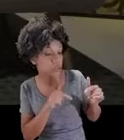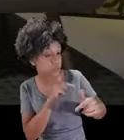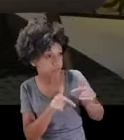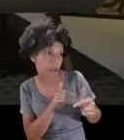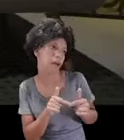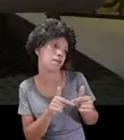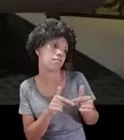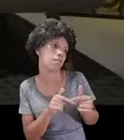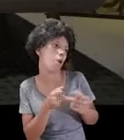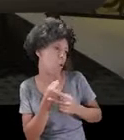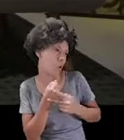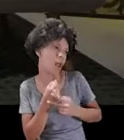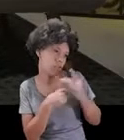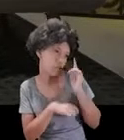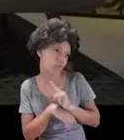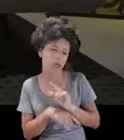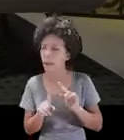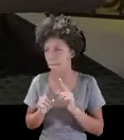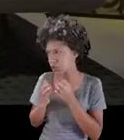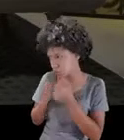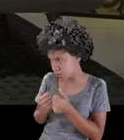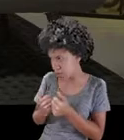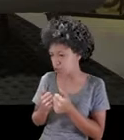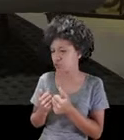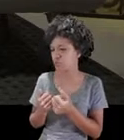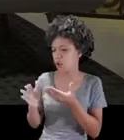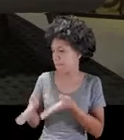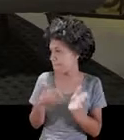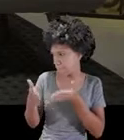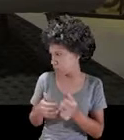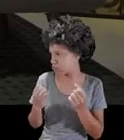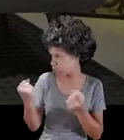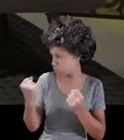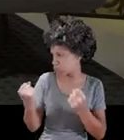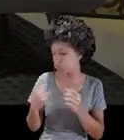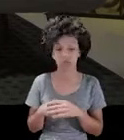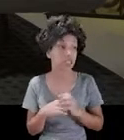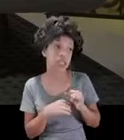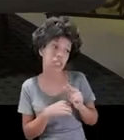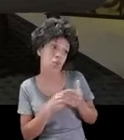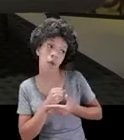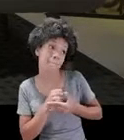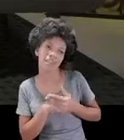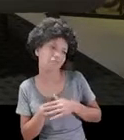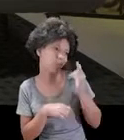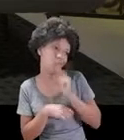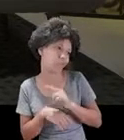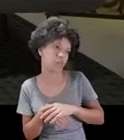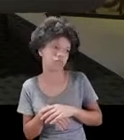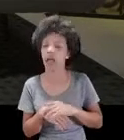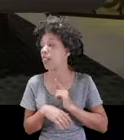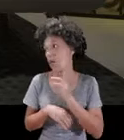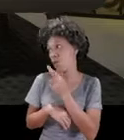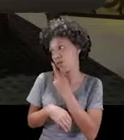as pessoas que trabalham online Eu acho que é tudo bem mas assim trabalhos físicos não é essencial acho que